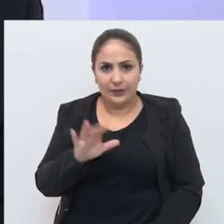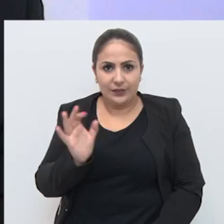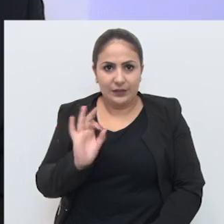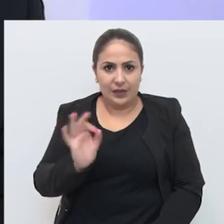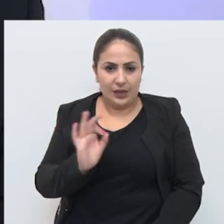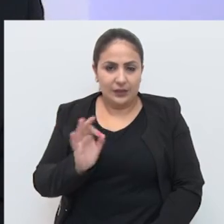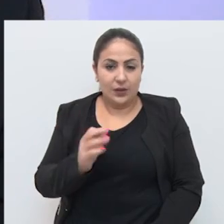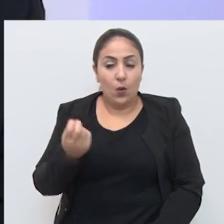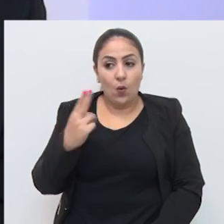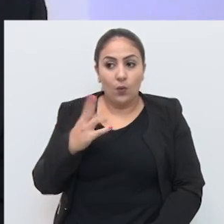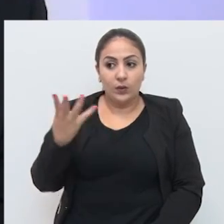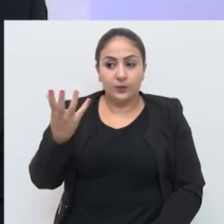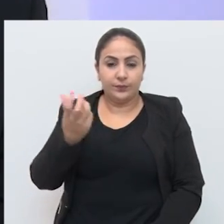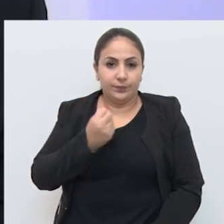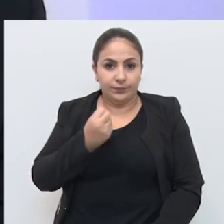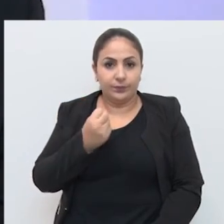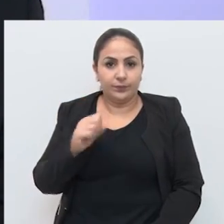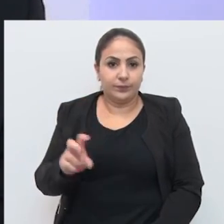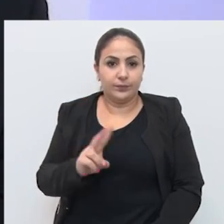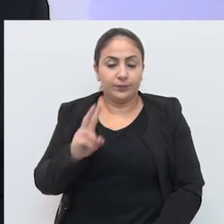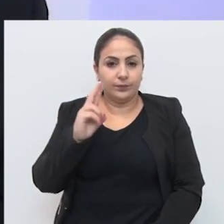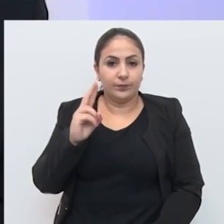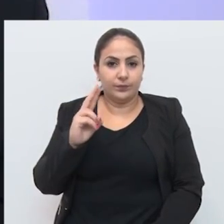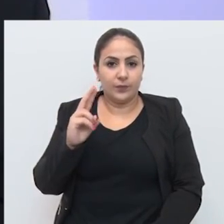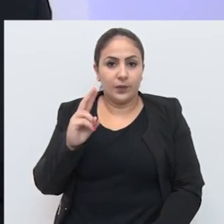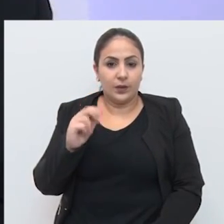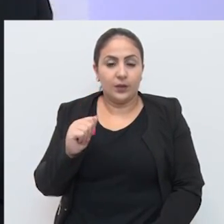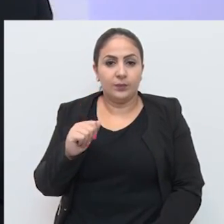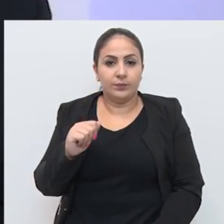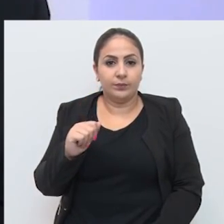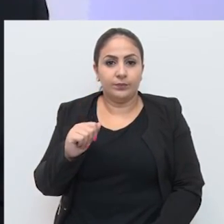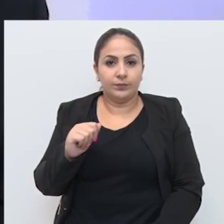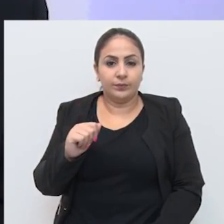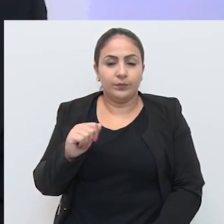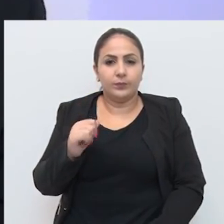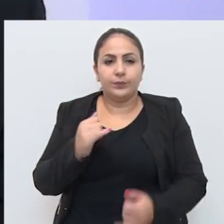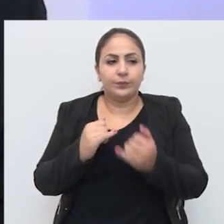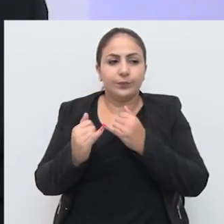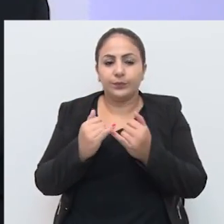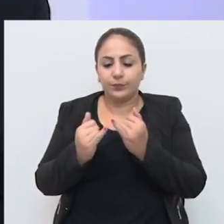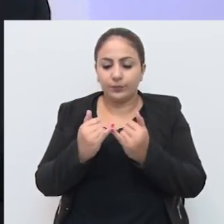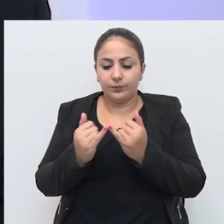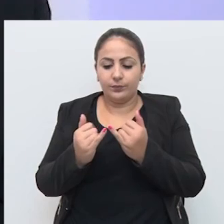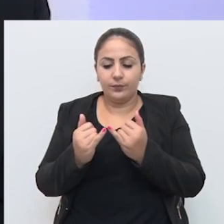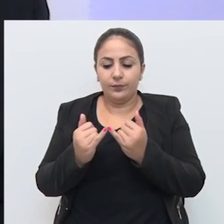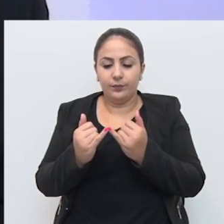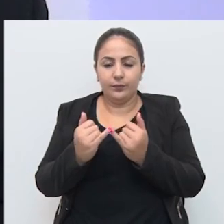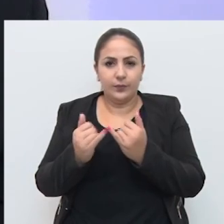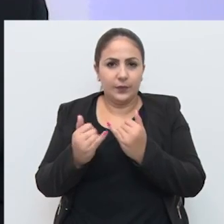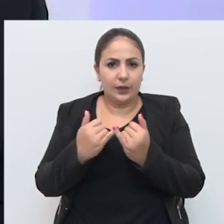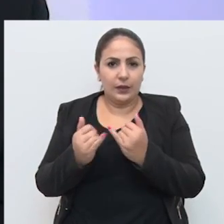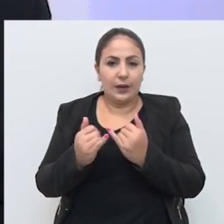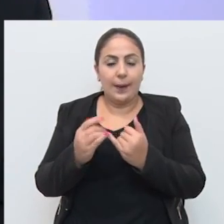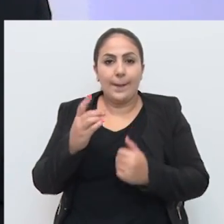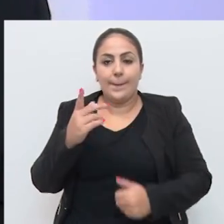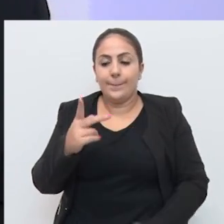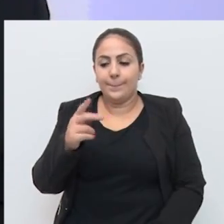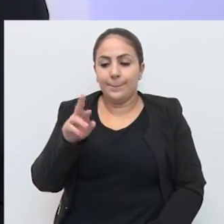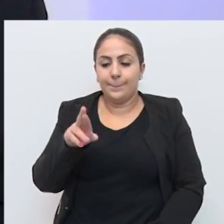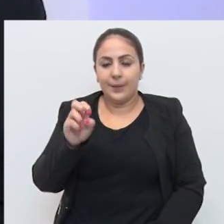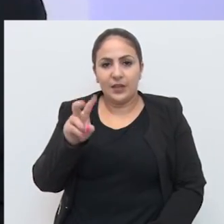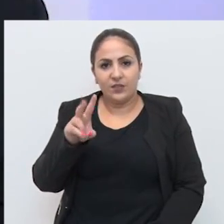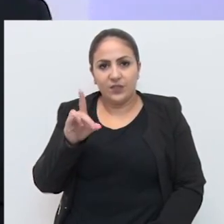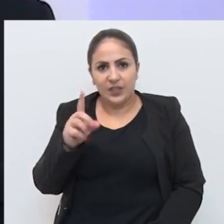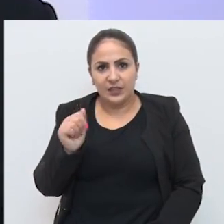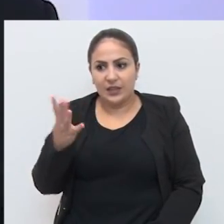renda ou recebeu rendimentos isentos ou com tributação exclusiva na fonte, por exemplo, a previdência privada,